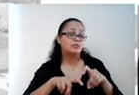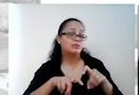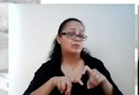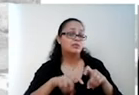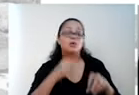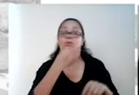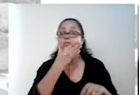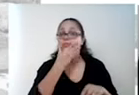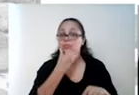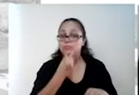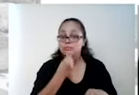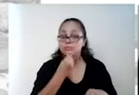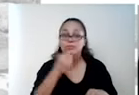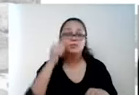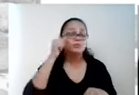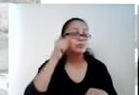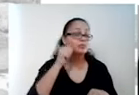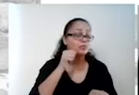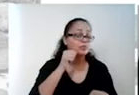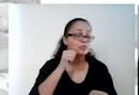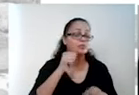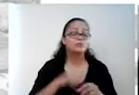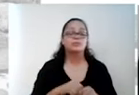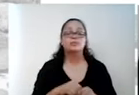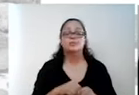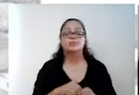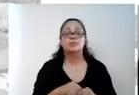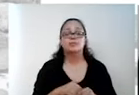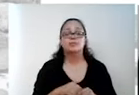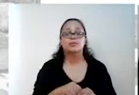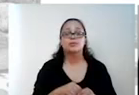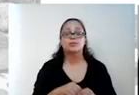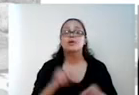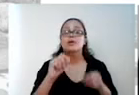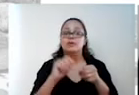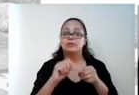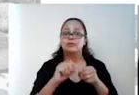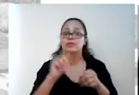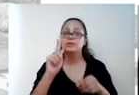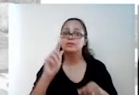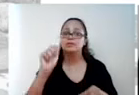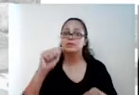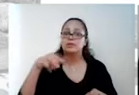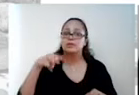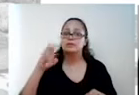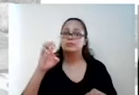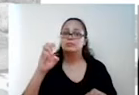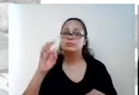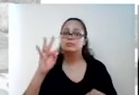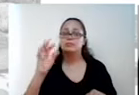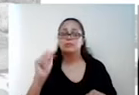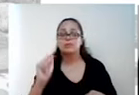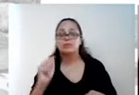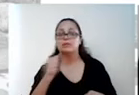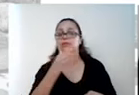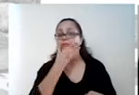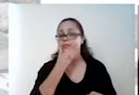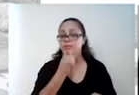e feminino, o arquegônio. O anterídeo produz o gameta masculino, que é o anterozoide.